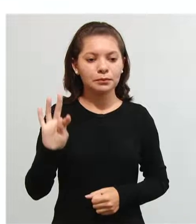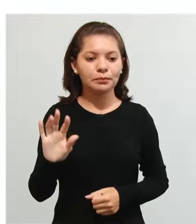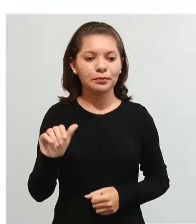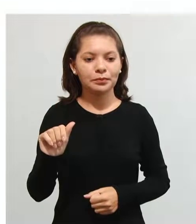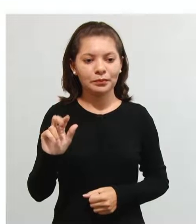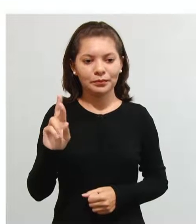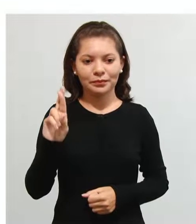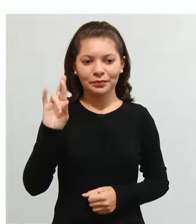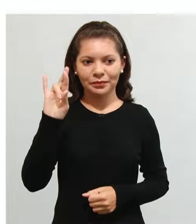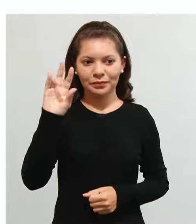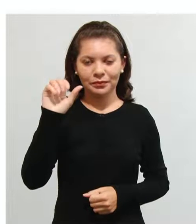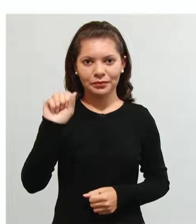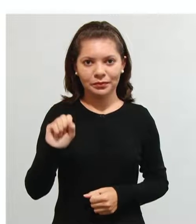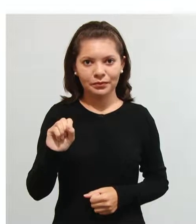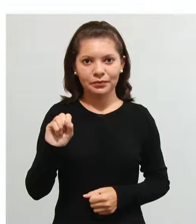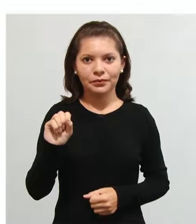lá?